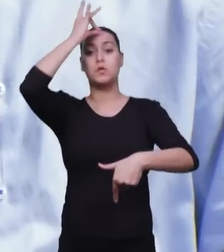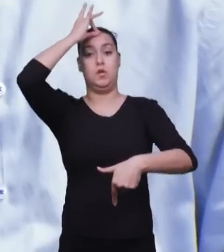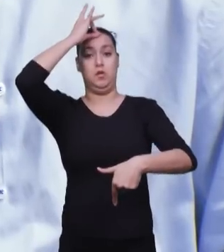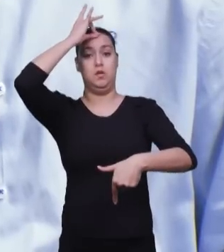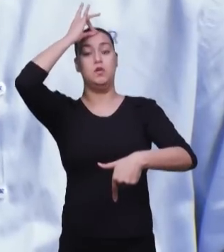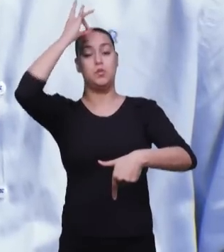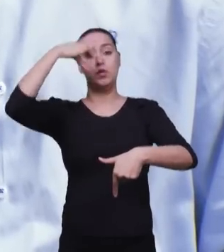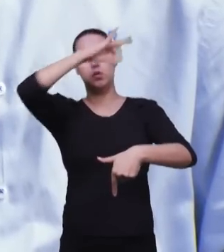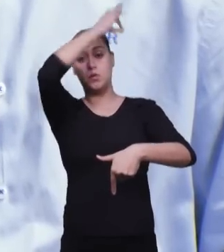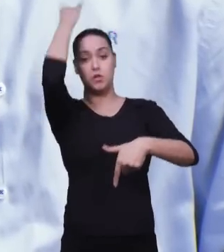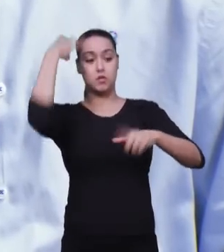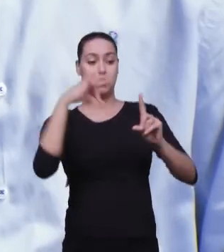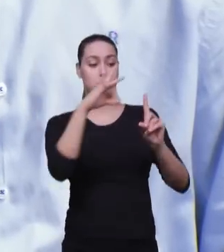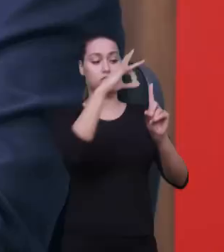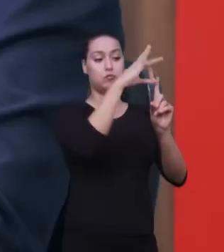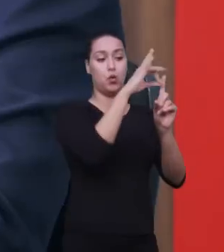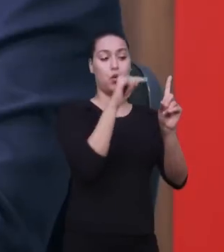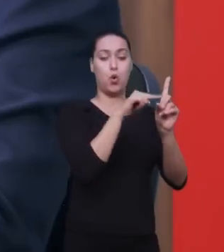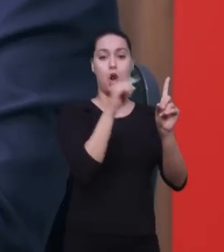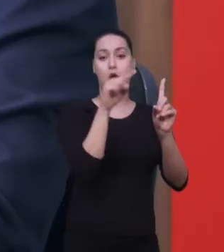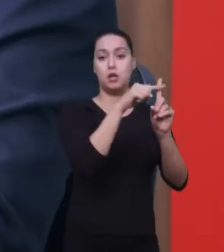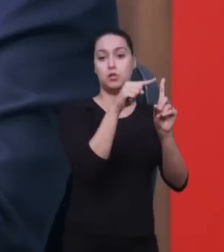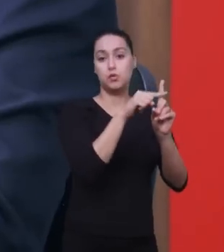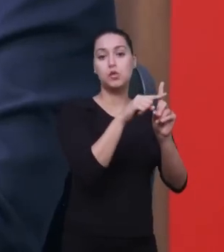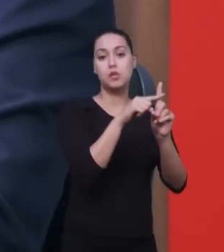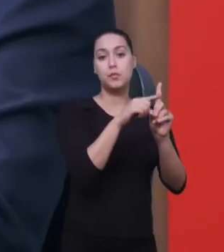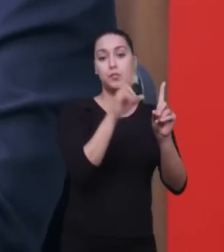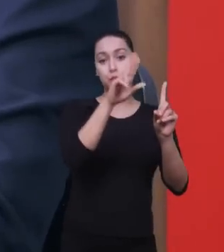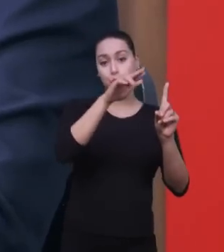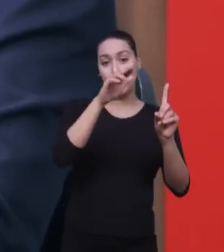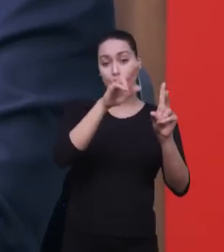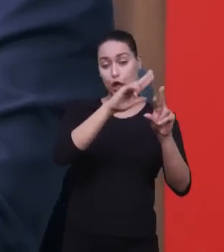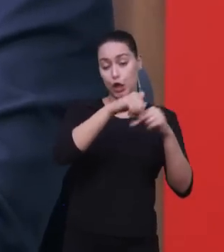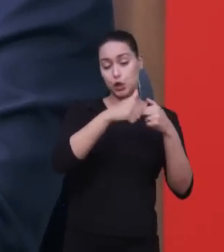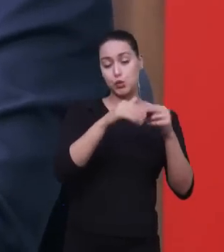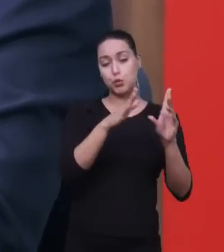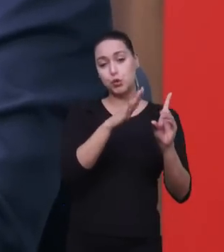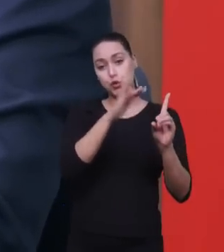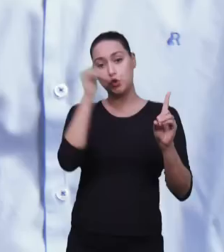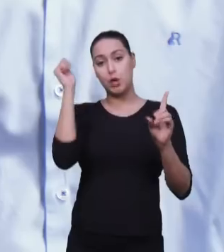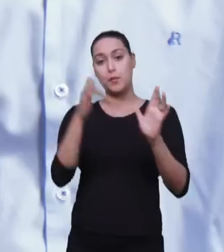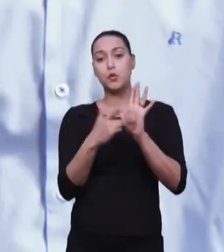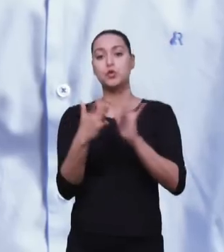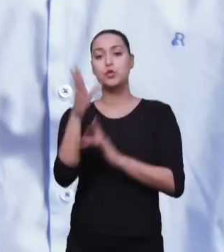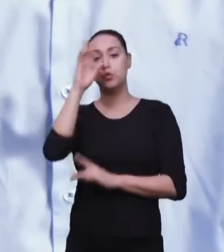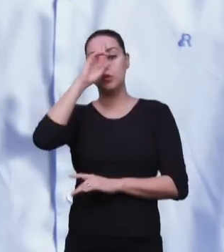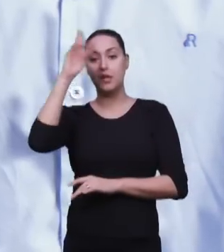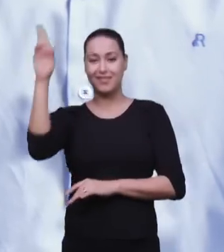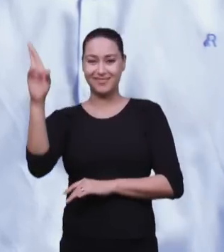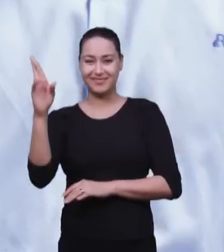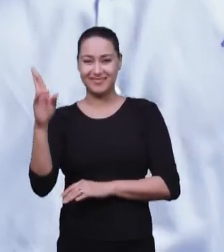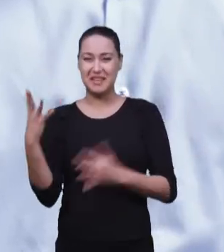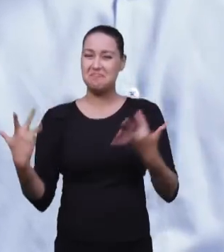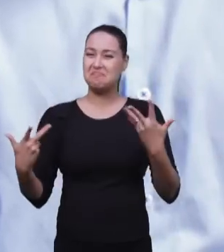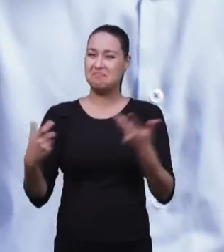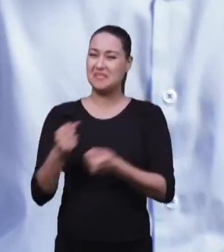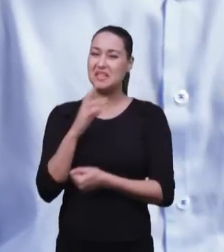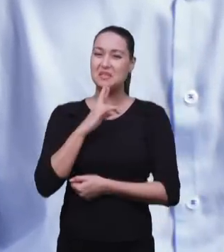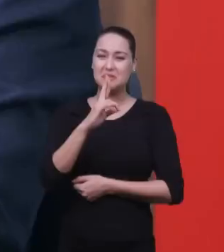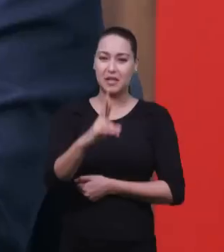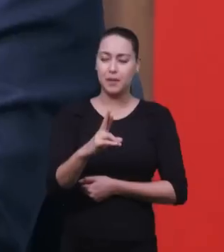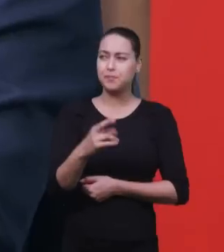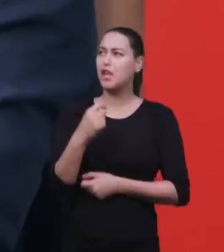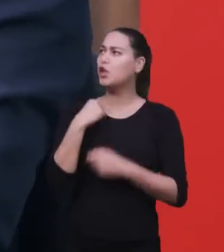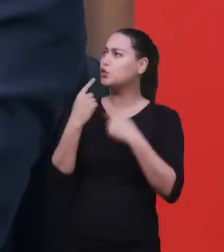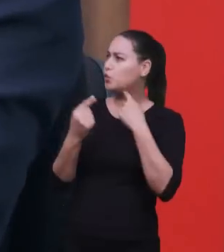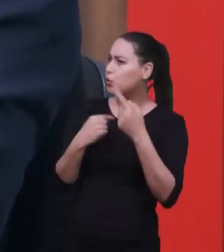que o levou a chamar Jesus de Senhor. Glória a Deus. E então, Thaleson? Maravilha. É isso? Respondido perfeitamente. Mas